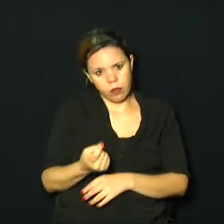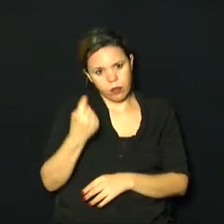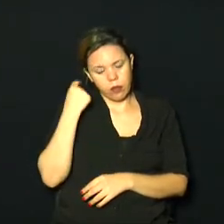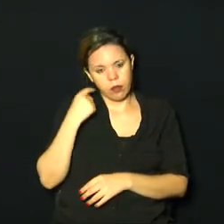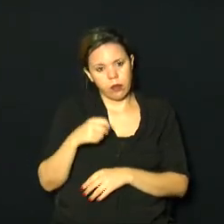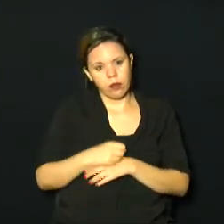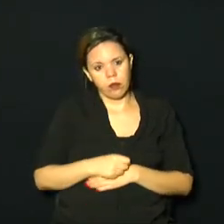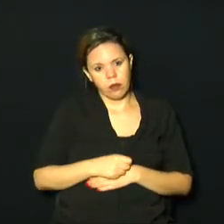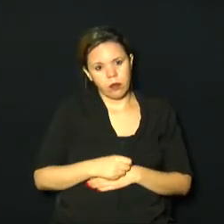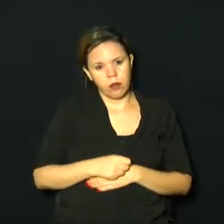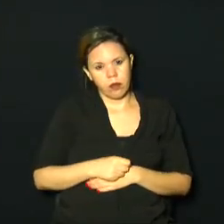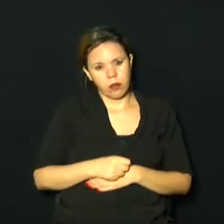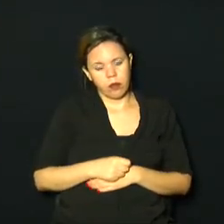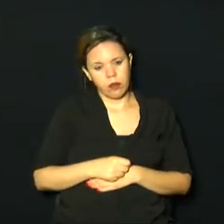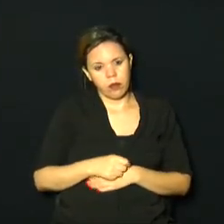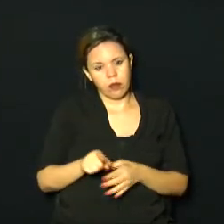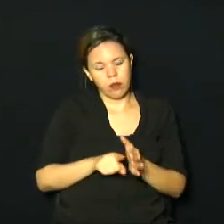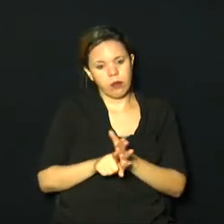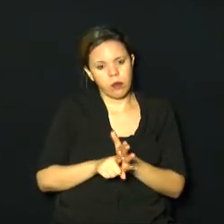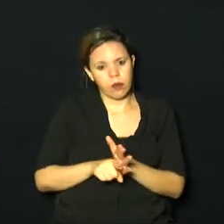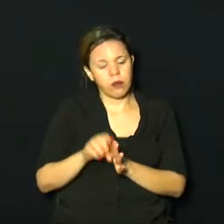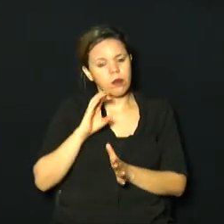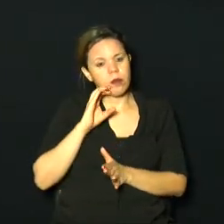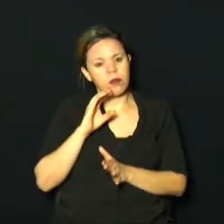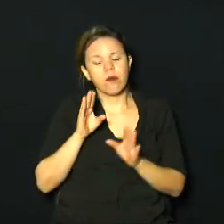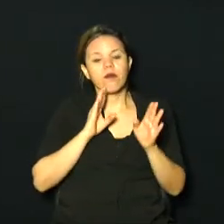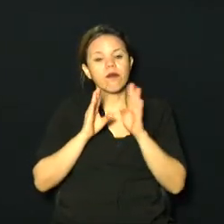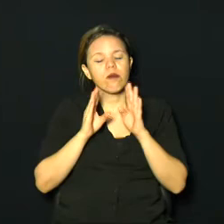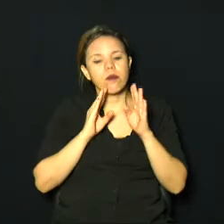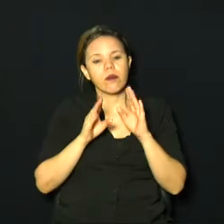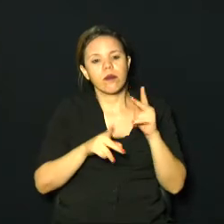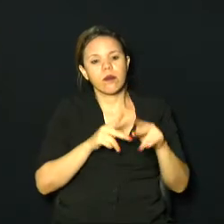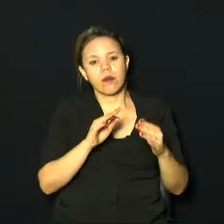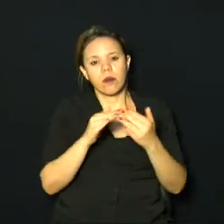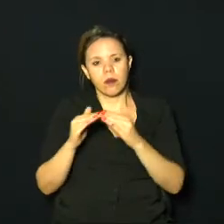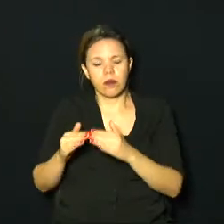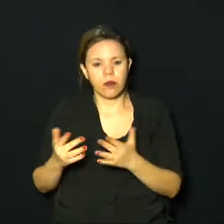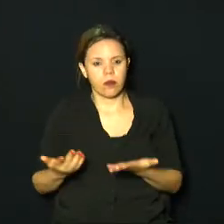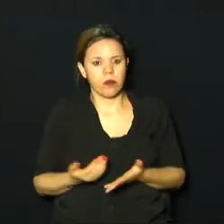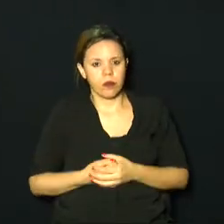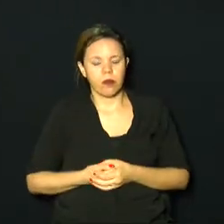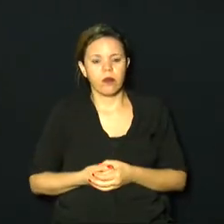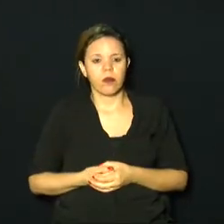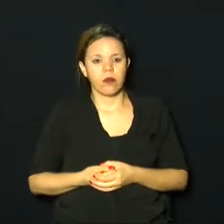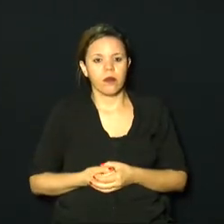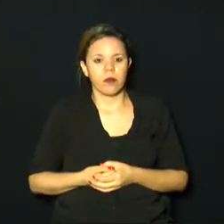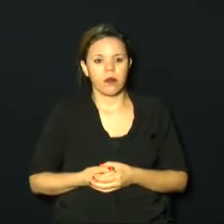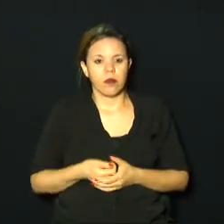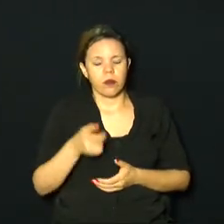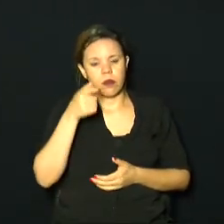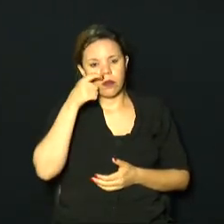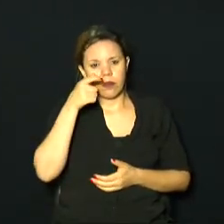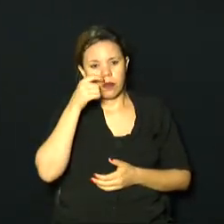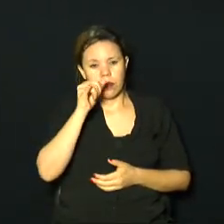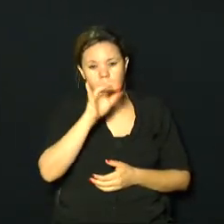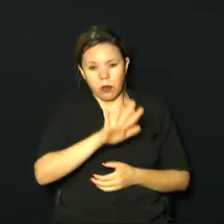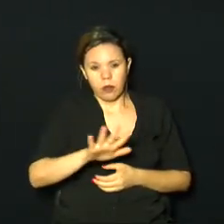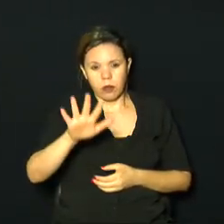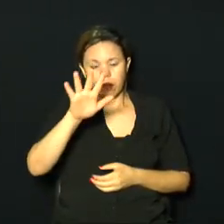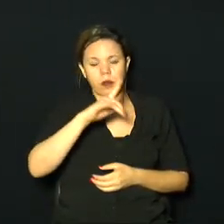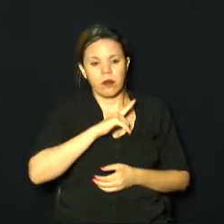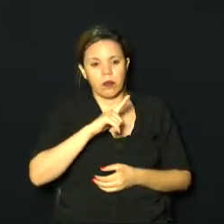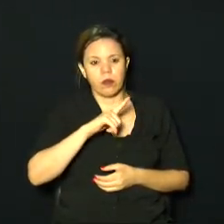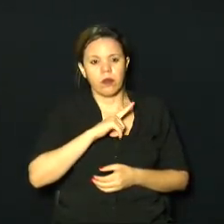se você fizer pesquisa, Carlão, nos Facebooks dos moradores, você pode fazer no meu Facebook, você vai ver uma imagem que